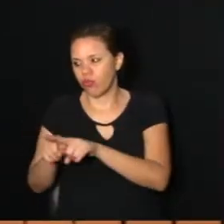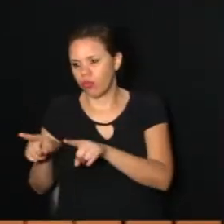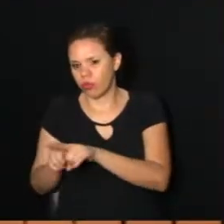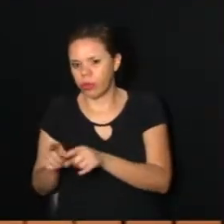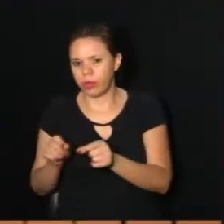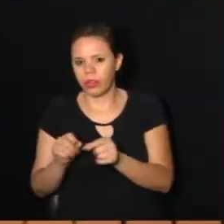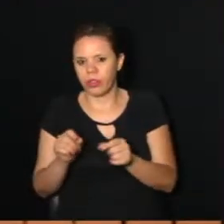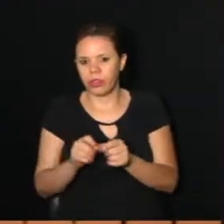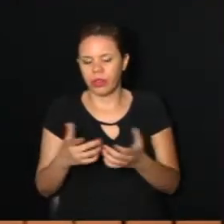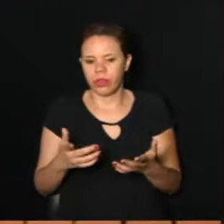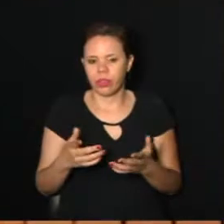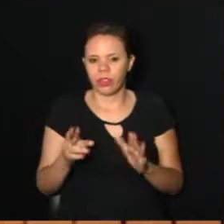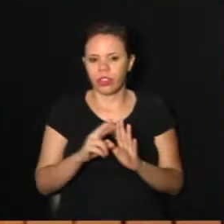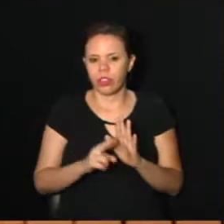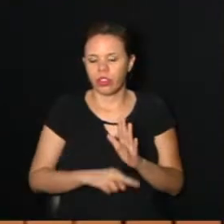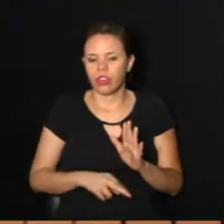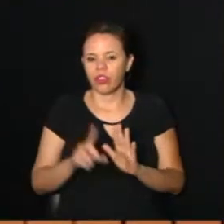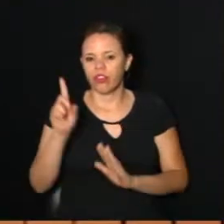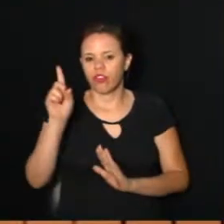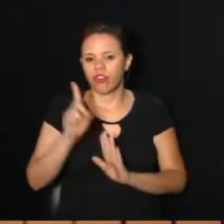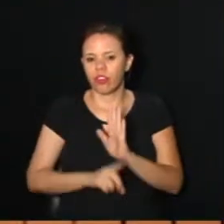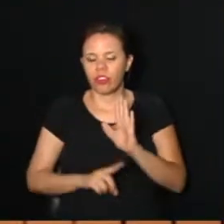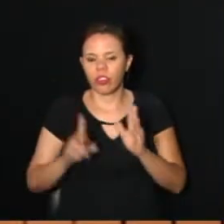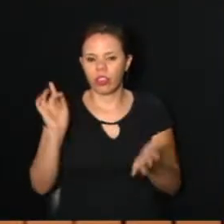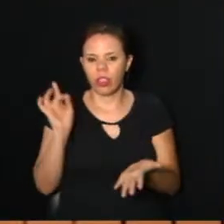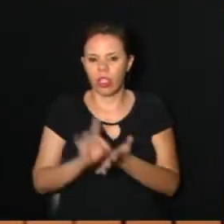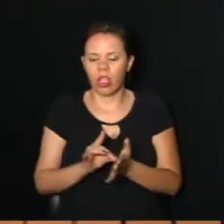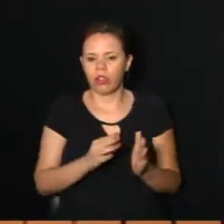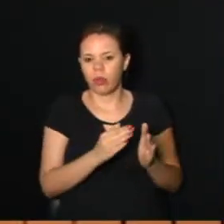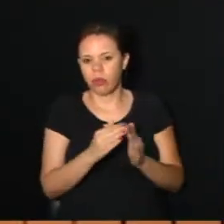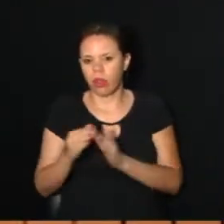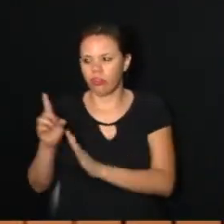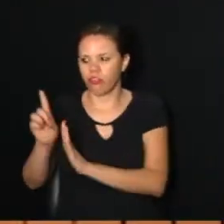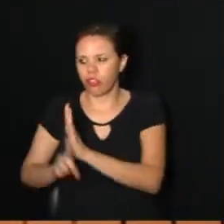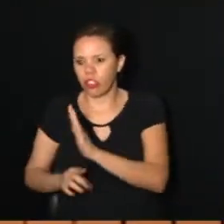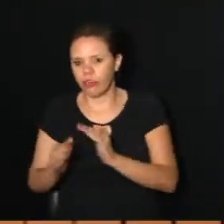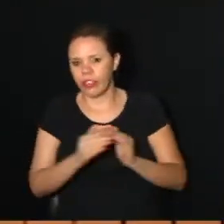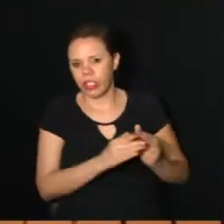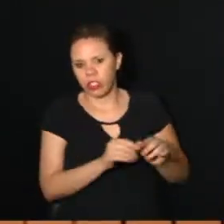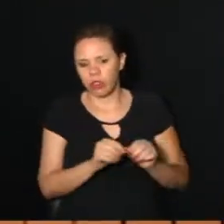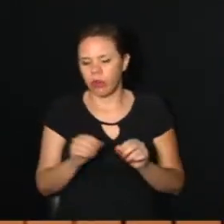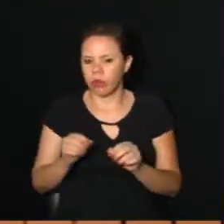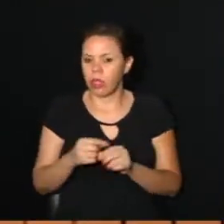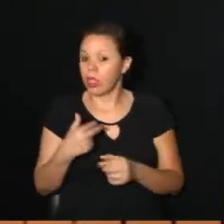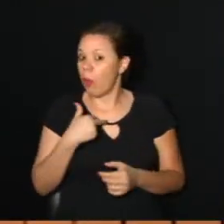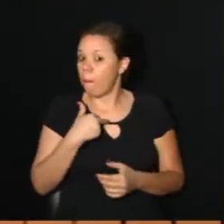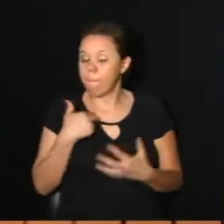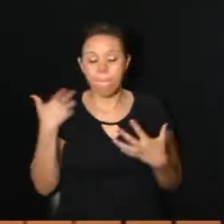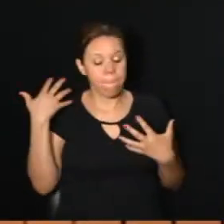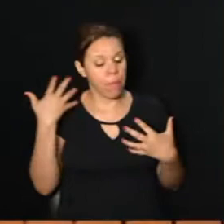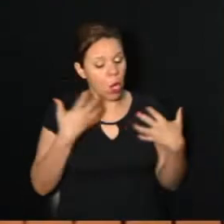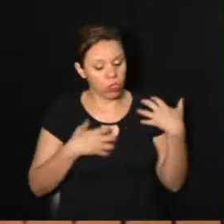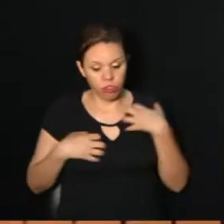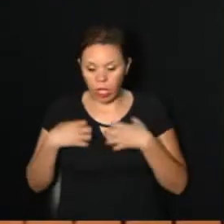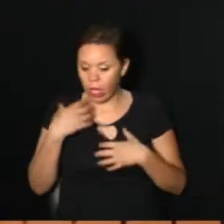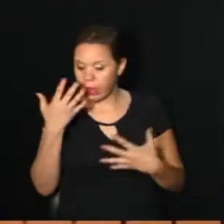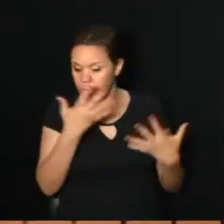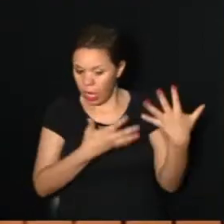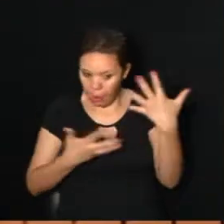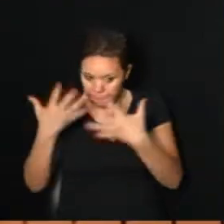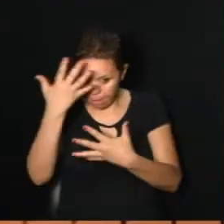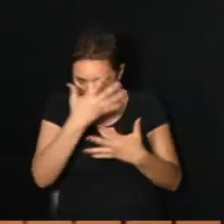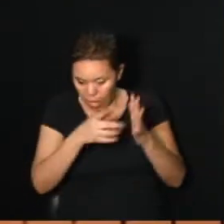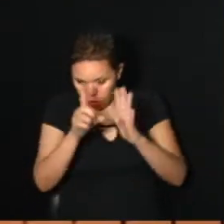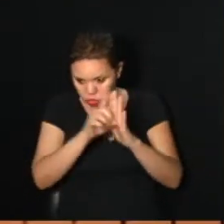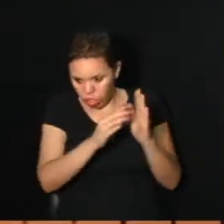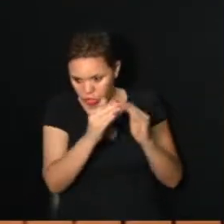decorrentes das normas de direito real, incluídos os direitos de vizinhança. Então, não se pode atrapalhar o direito da vizinhança,